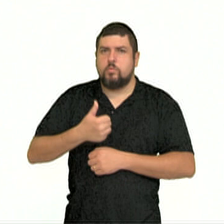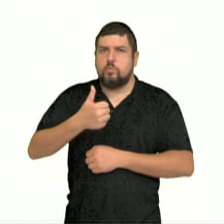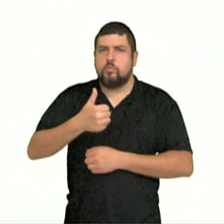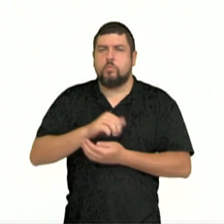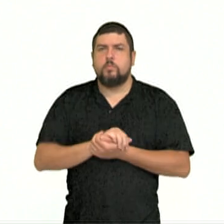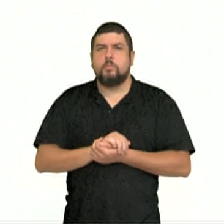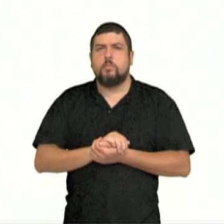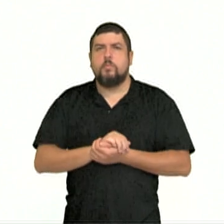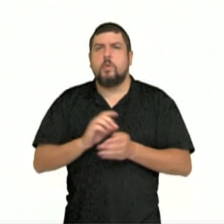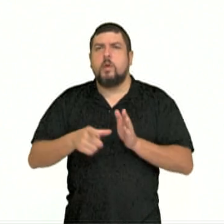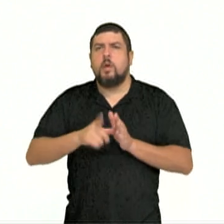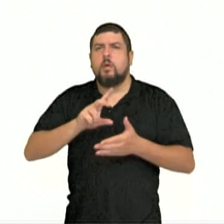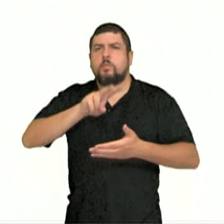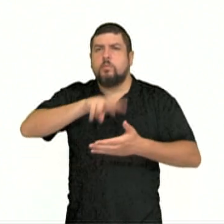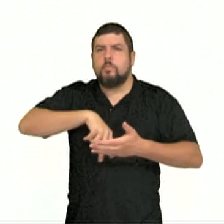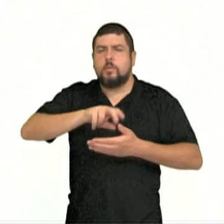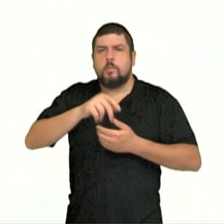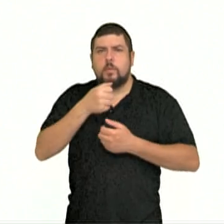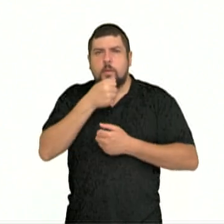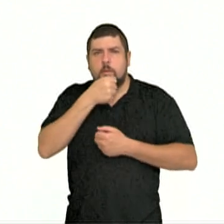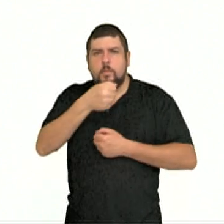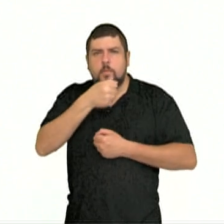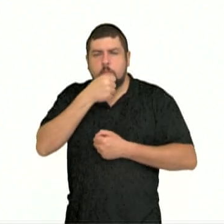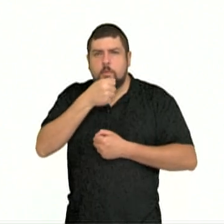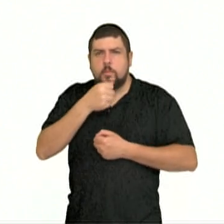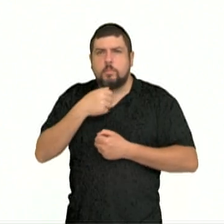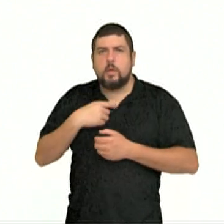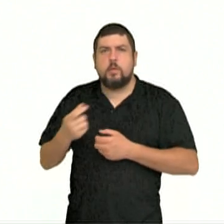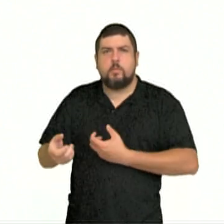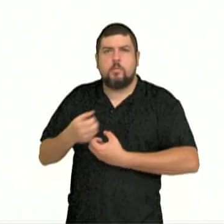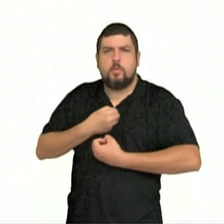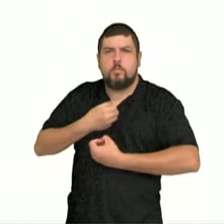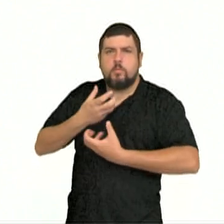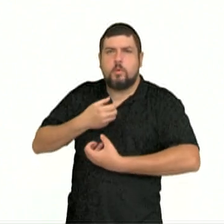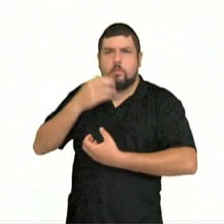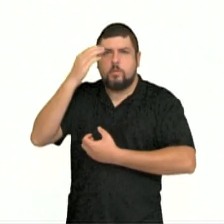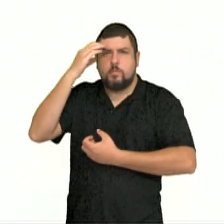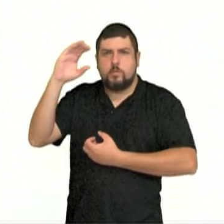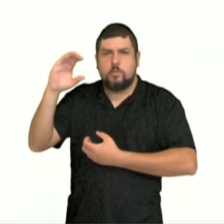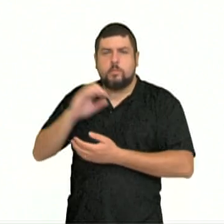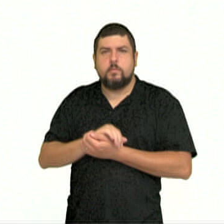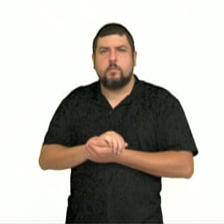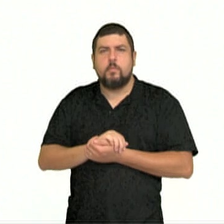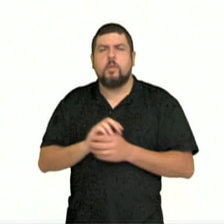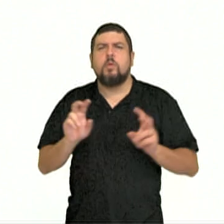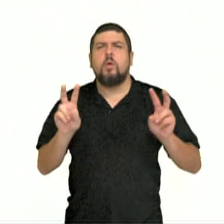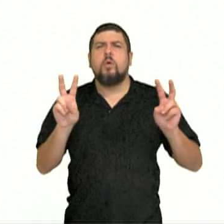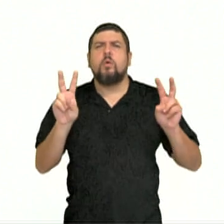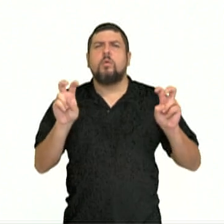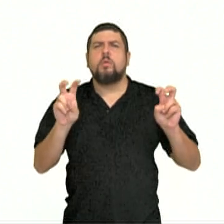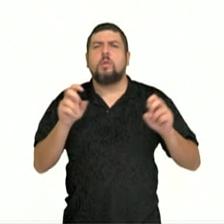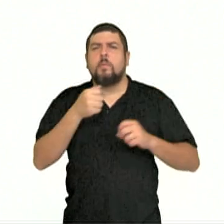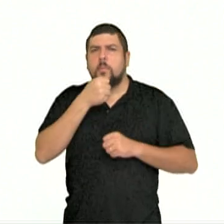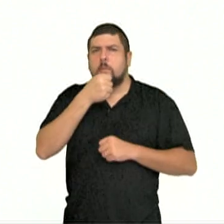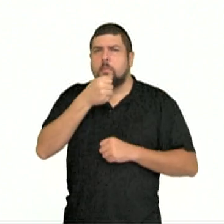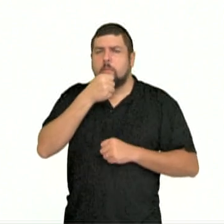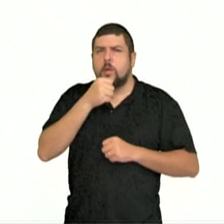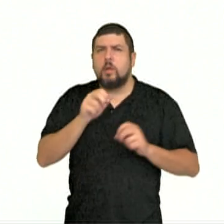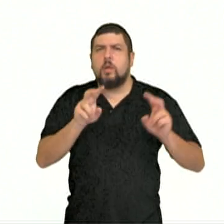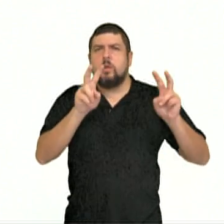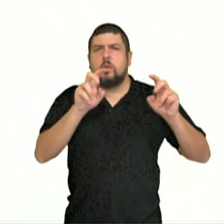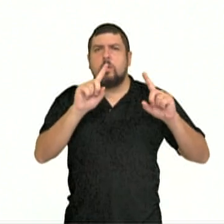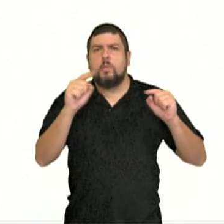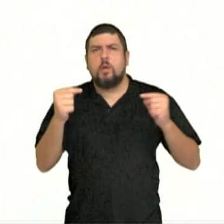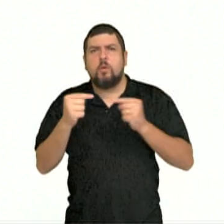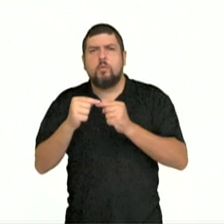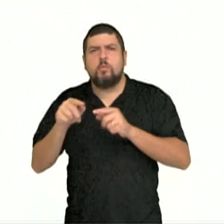que a gente leu, que era a entrevista com esse poeta curitibano. Qual o tema da entrevista? O tema tem relação com o